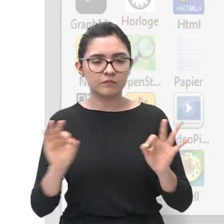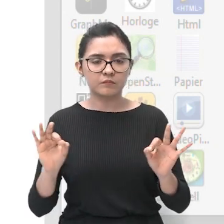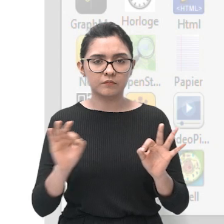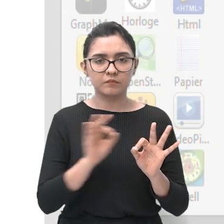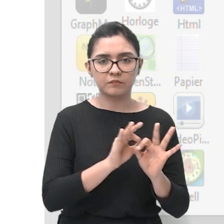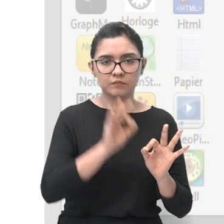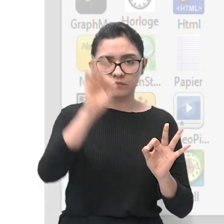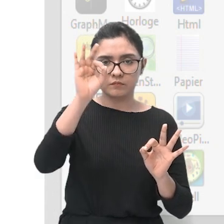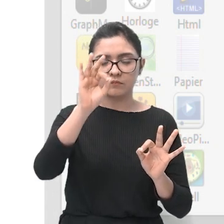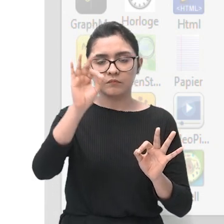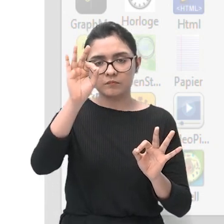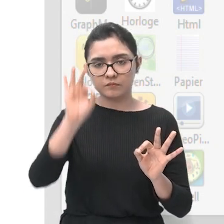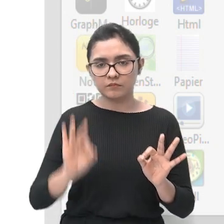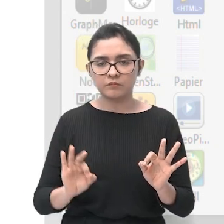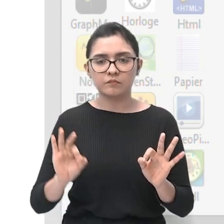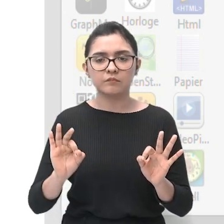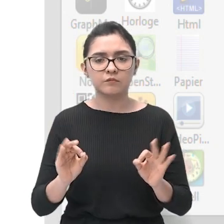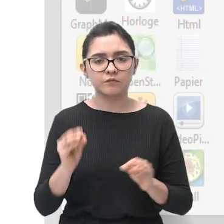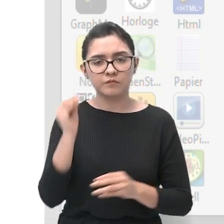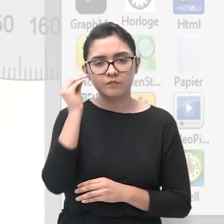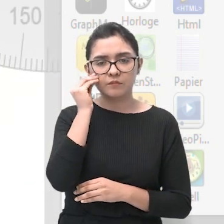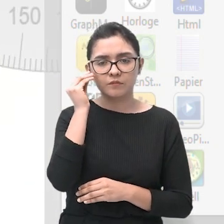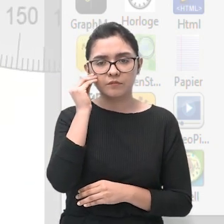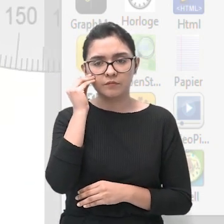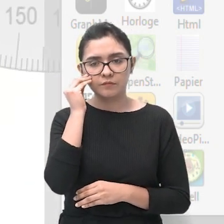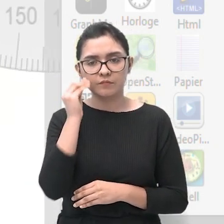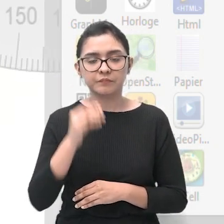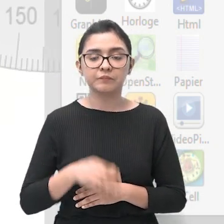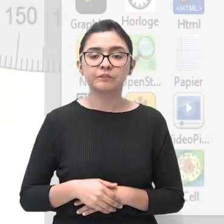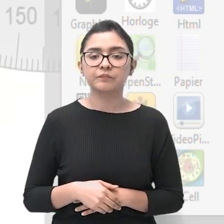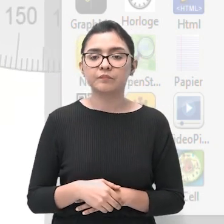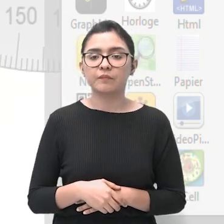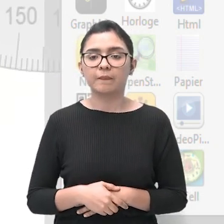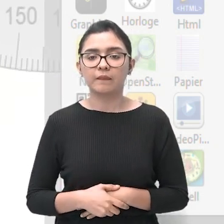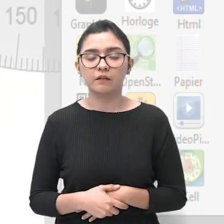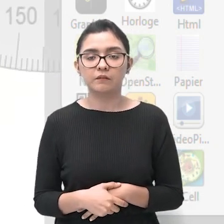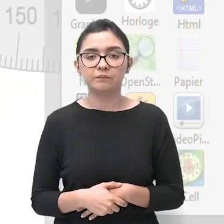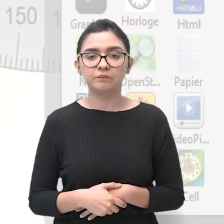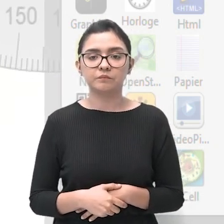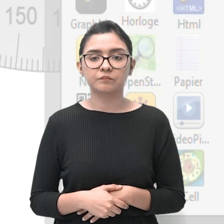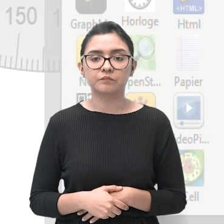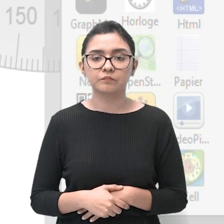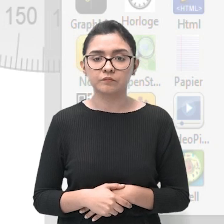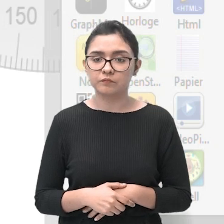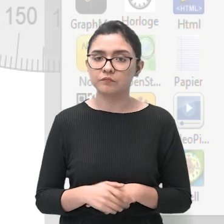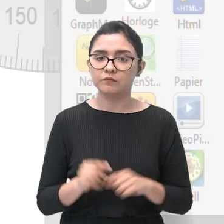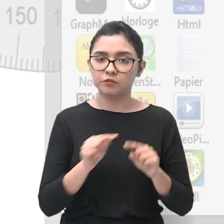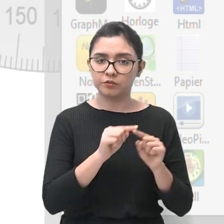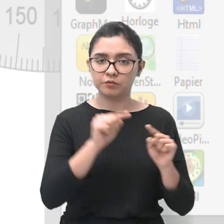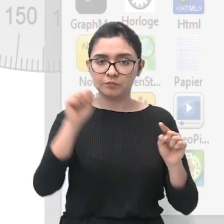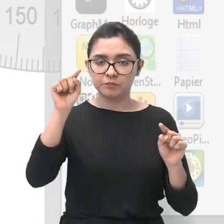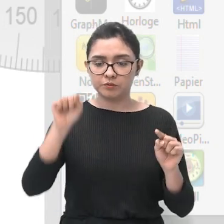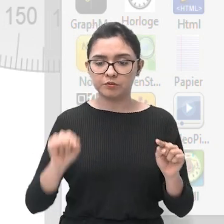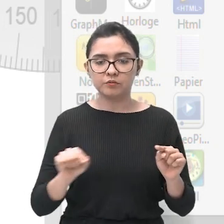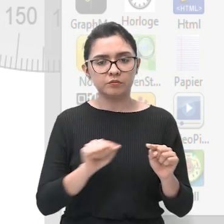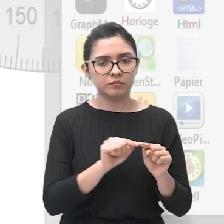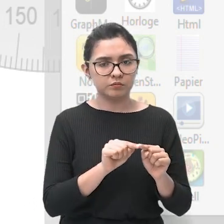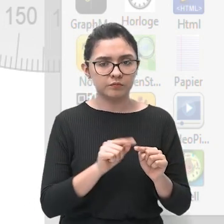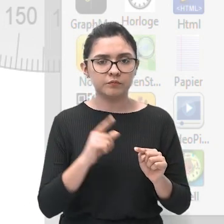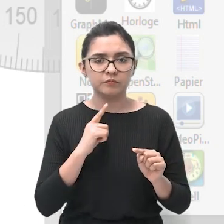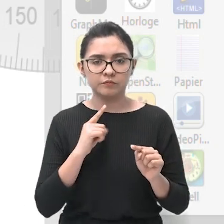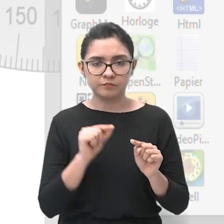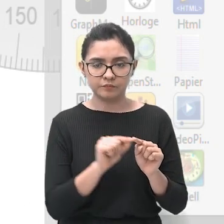aqui os valores, né, nós vamos ver que as medidas vão bater, né? Vamos ter o segmento